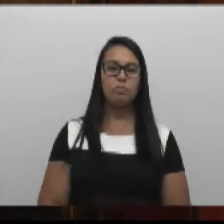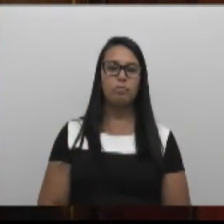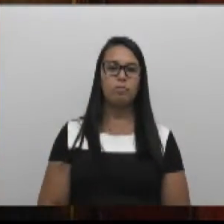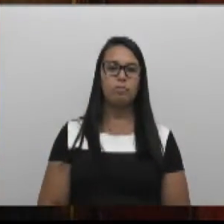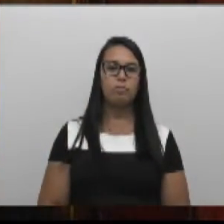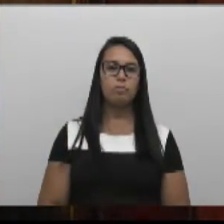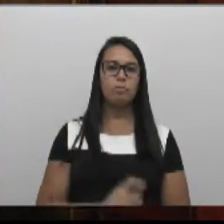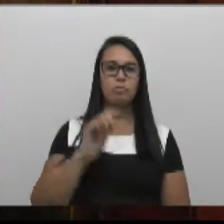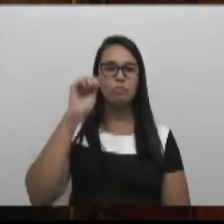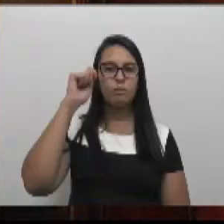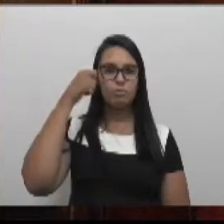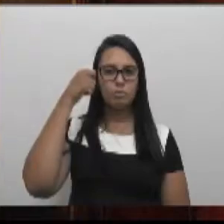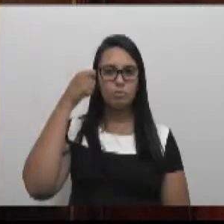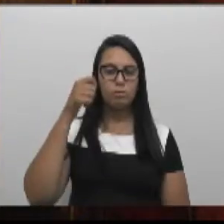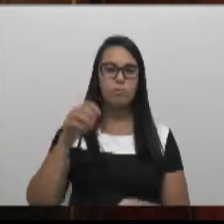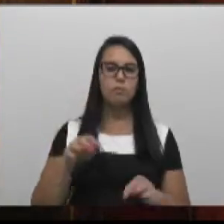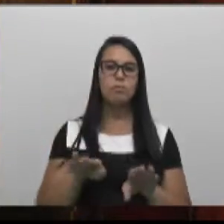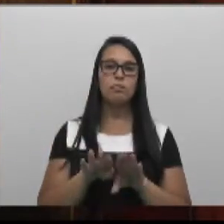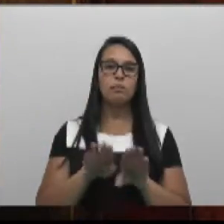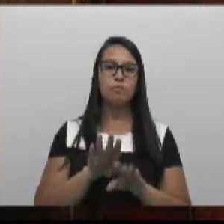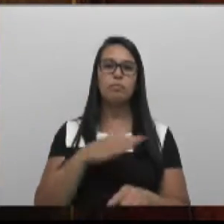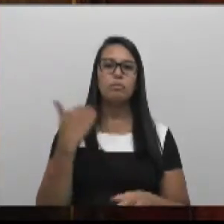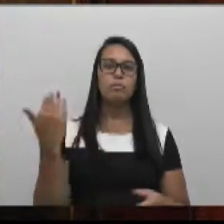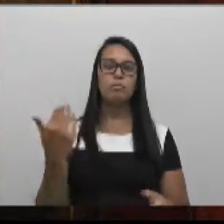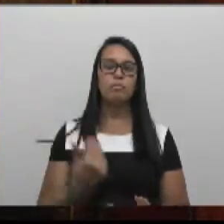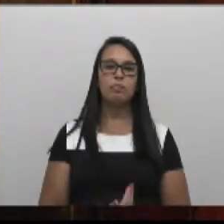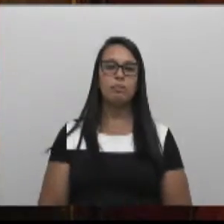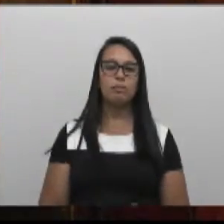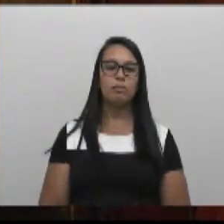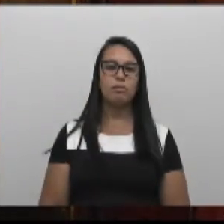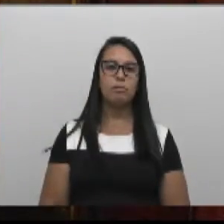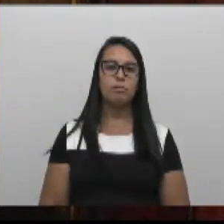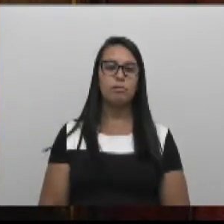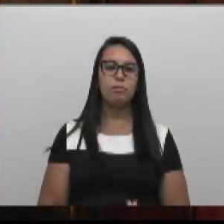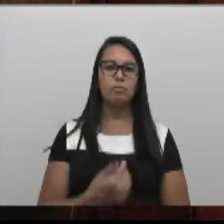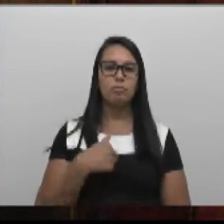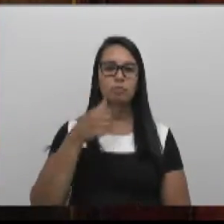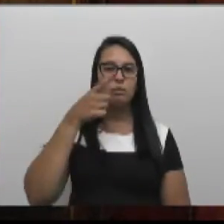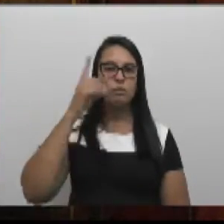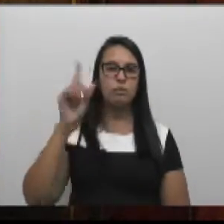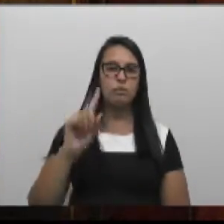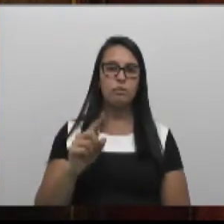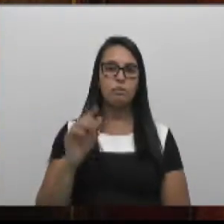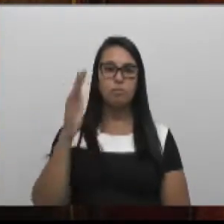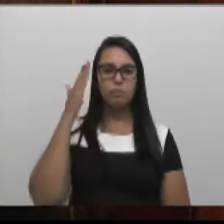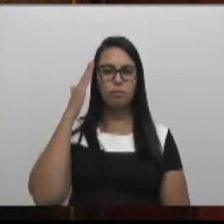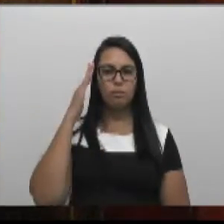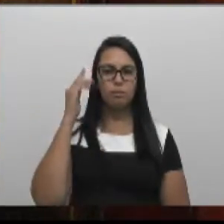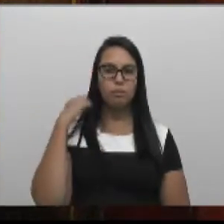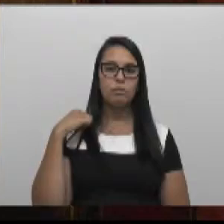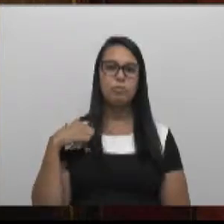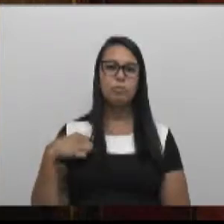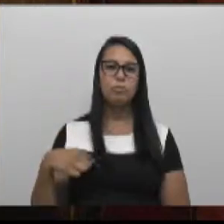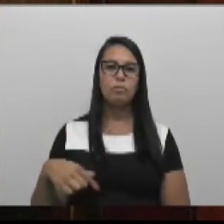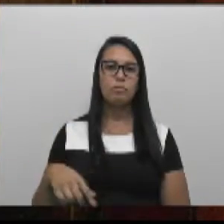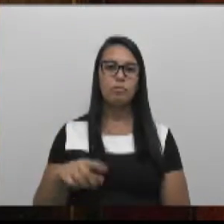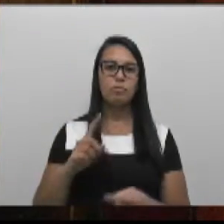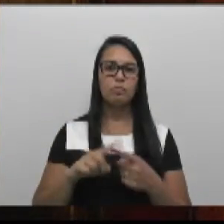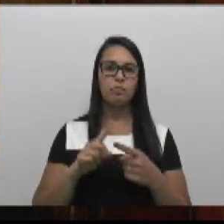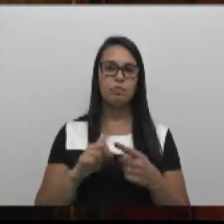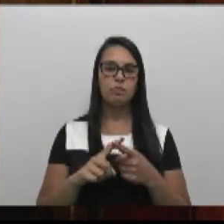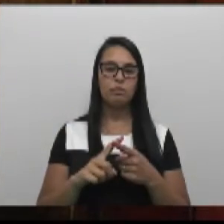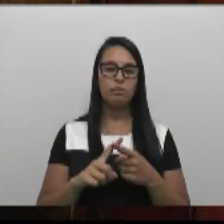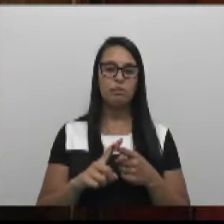negra e também matam. Então eu não consigo entender o porquê dessa perseguição